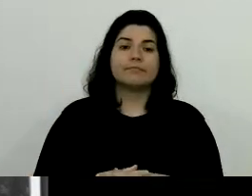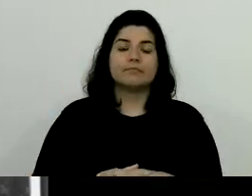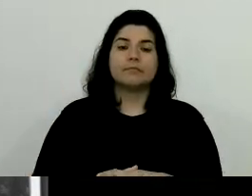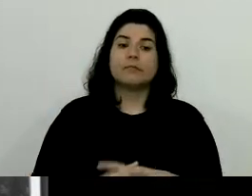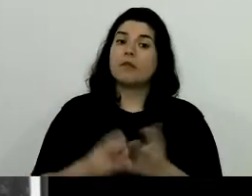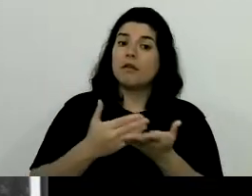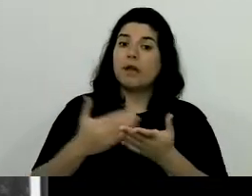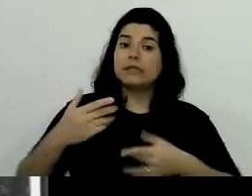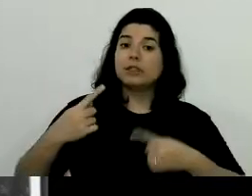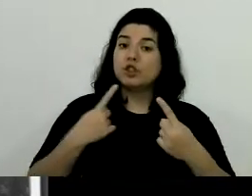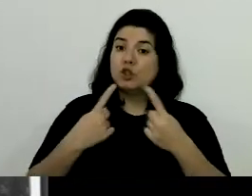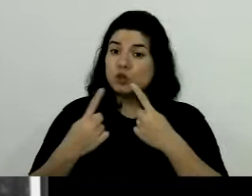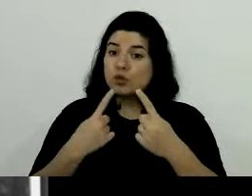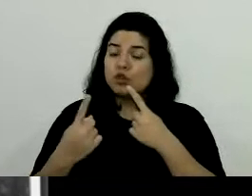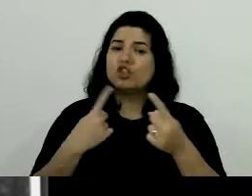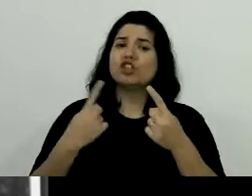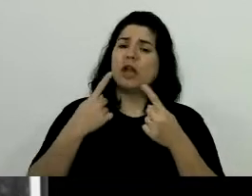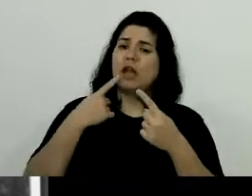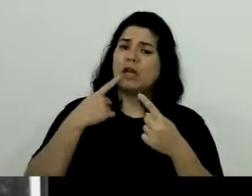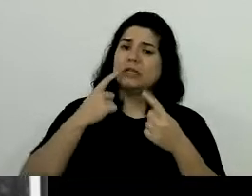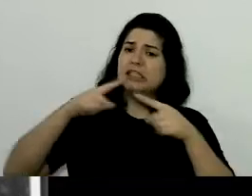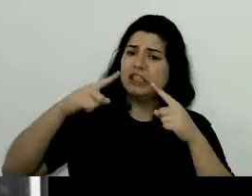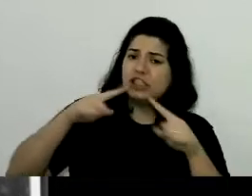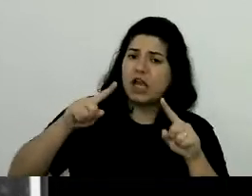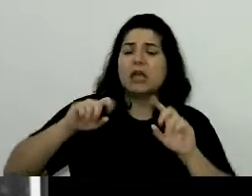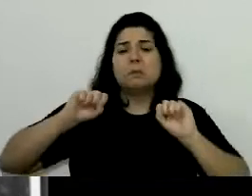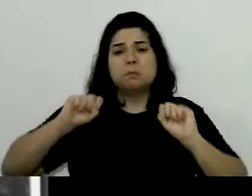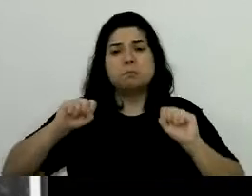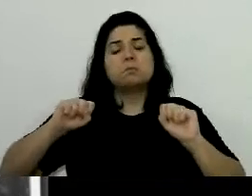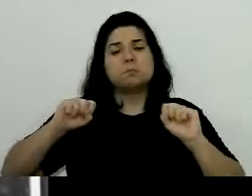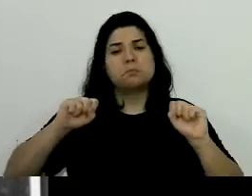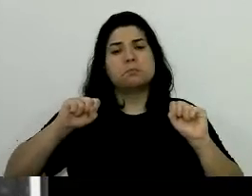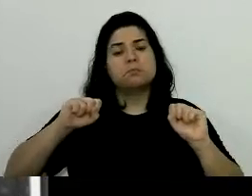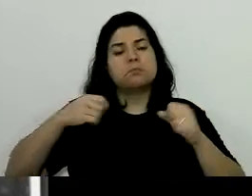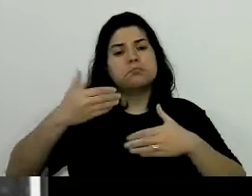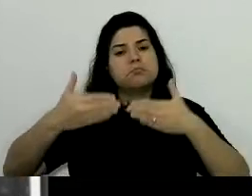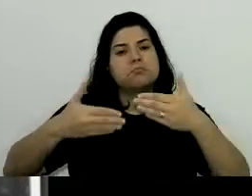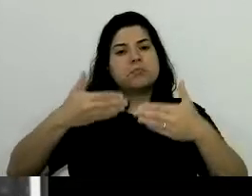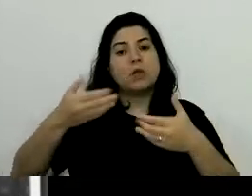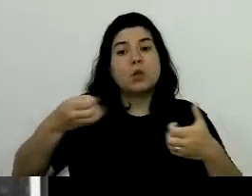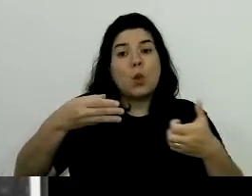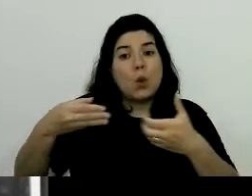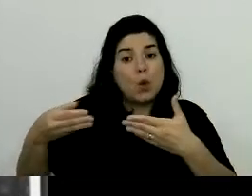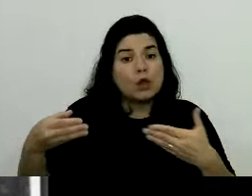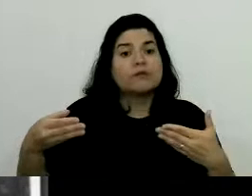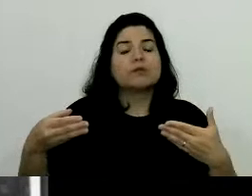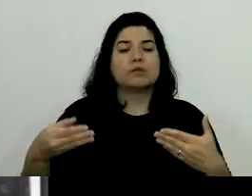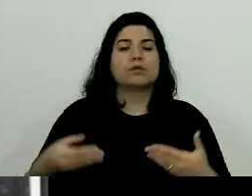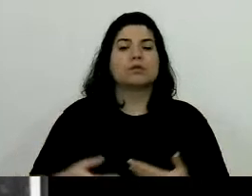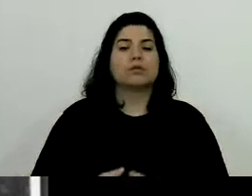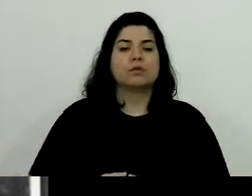vão sendo discutidas, analisadas, criticadas. Então, isso vai propiciando